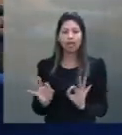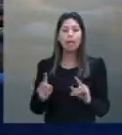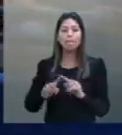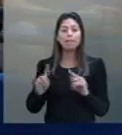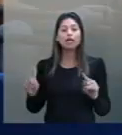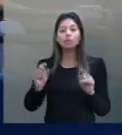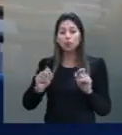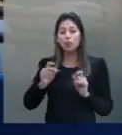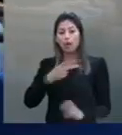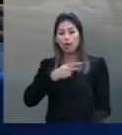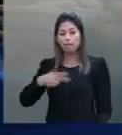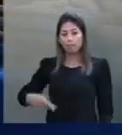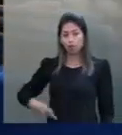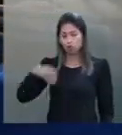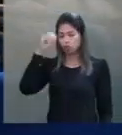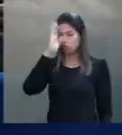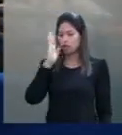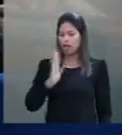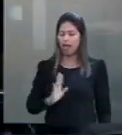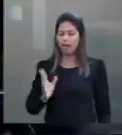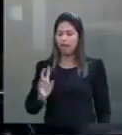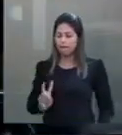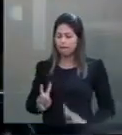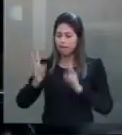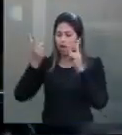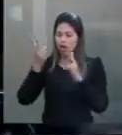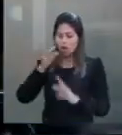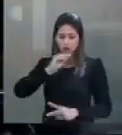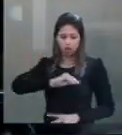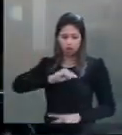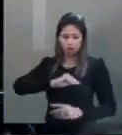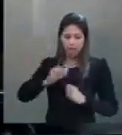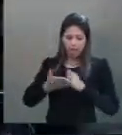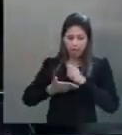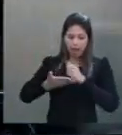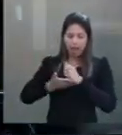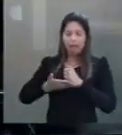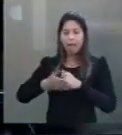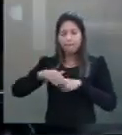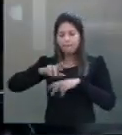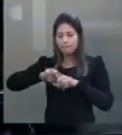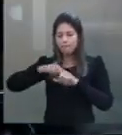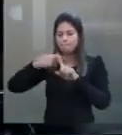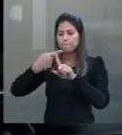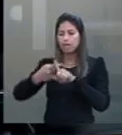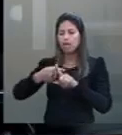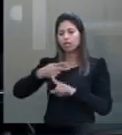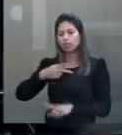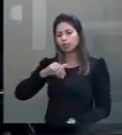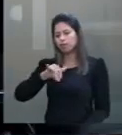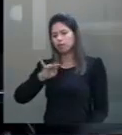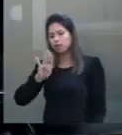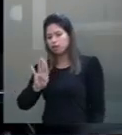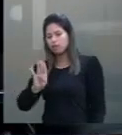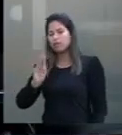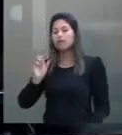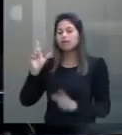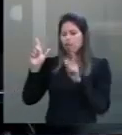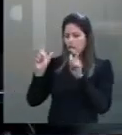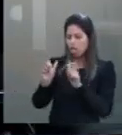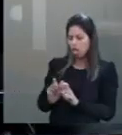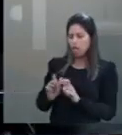Política Nacional de Valorização do Salário Mínimo, inflação mais PIB, infelizmente foi extinta. O salário mínimo chegou a